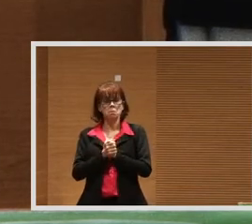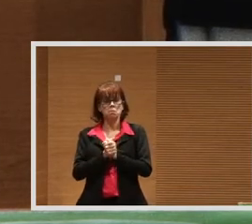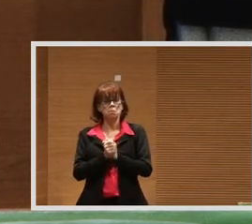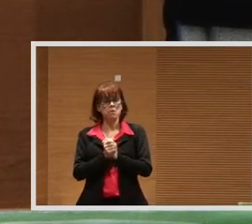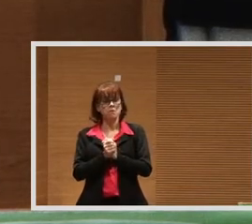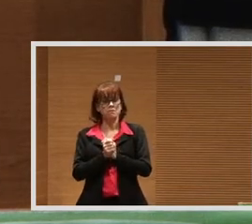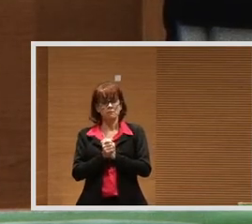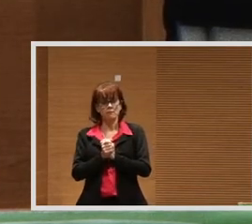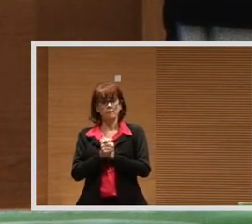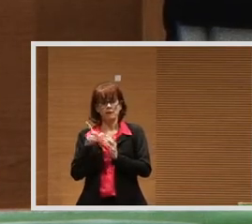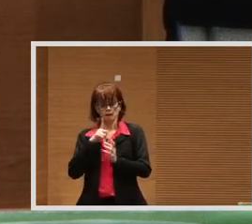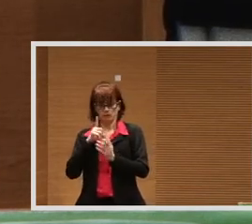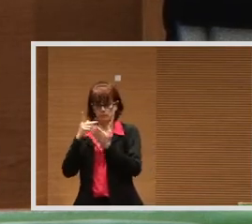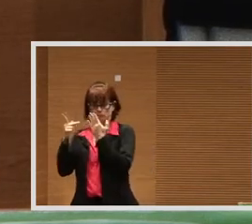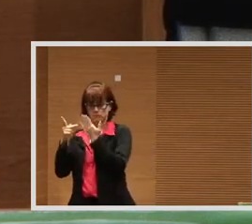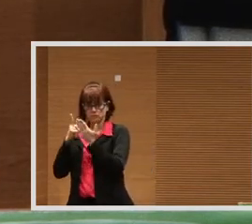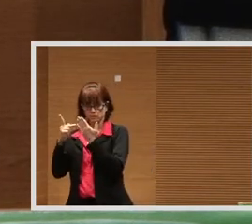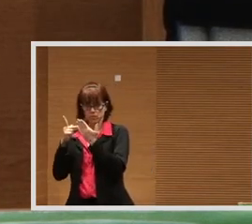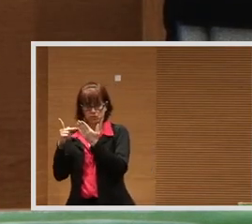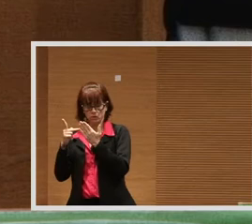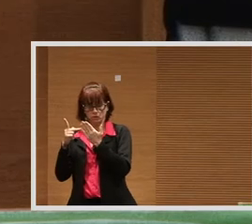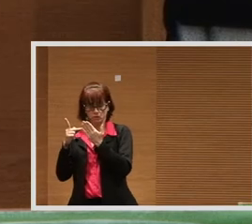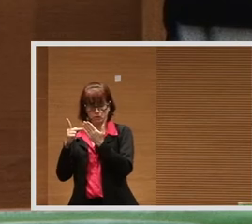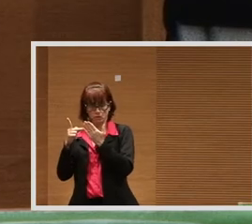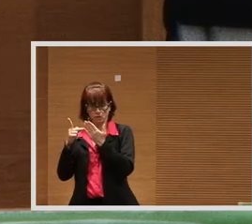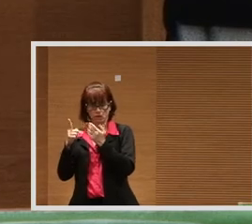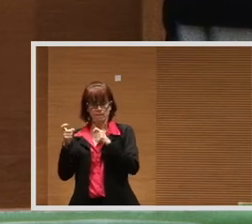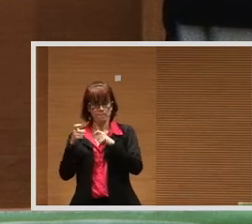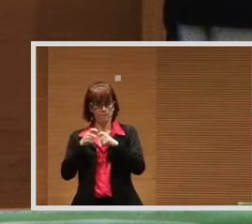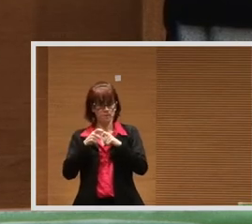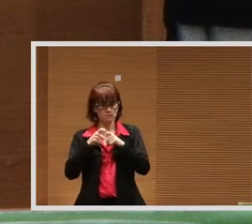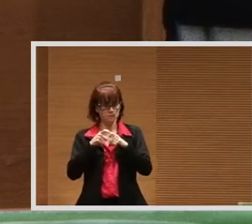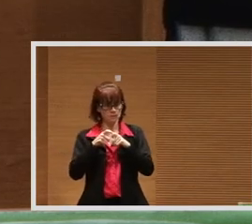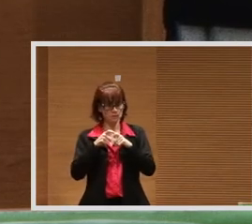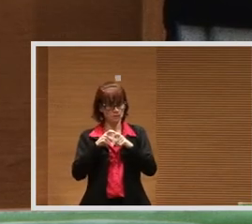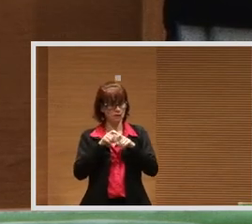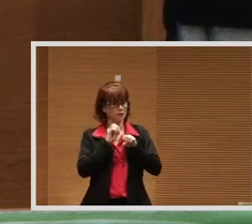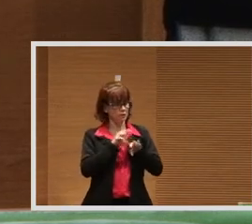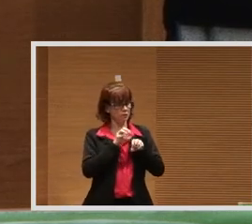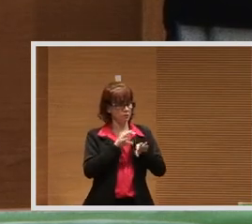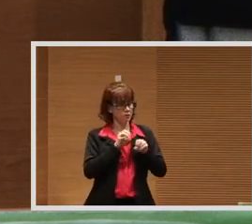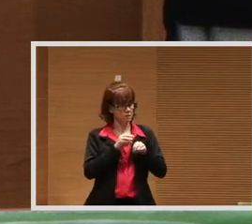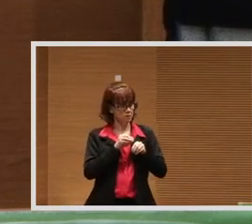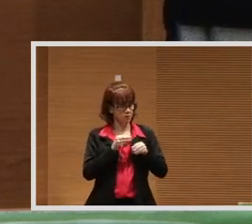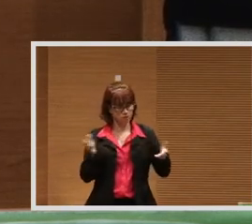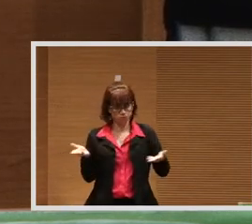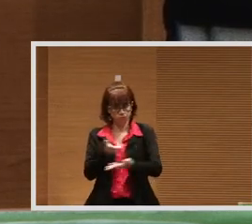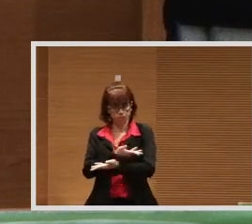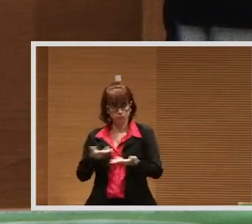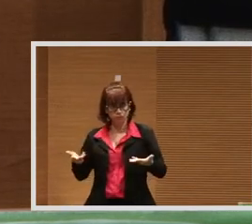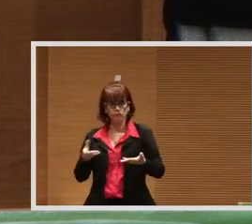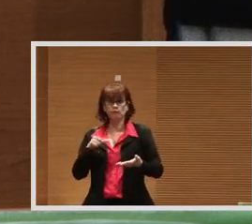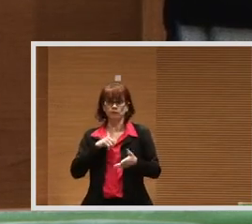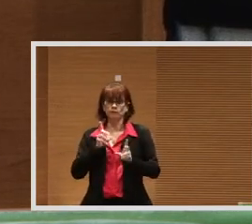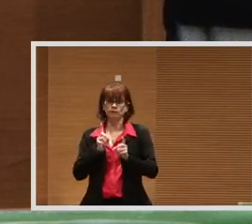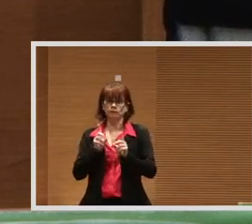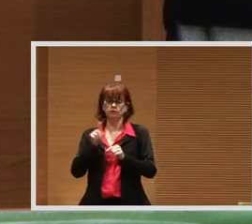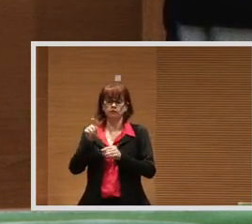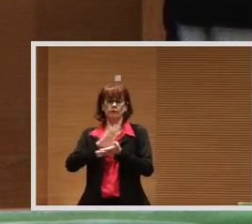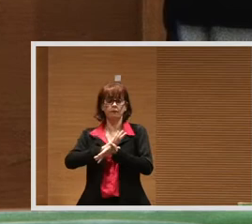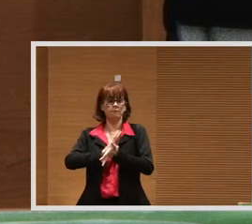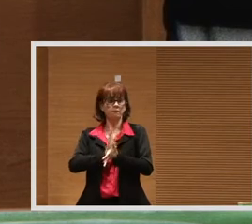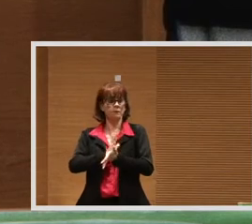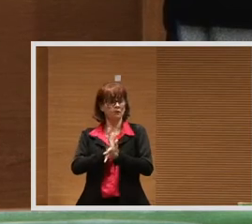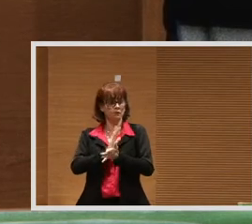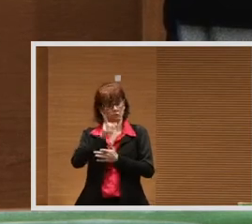a psicologia, a medicina e a educação. E ele está aí para ser vendido. Por favor, vejam. Ele chama Preconceitos